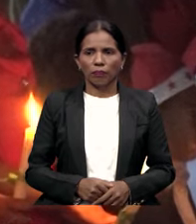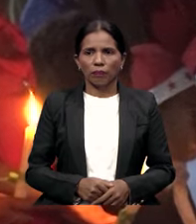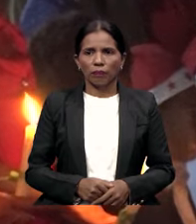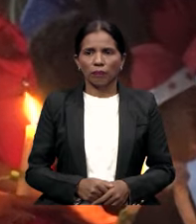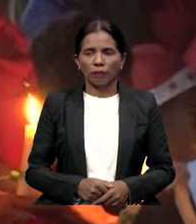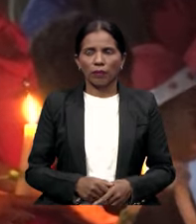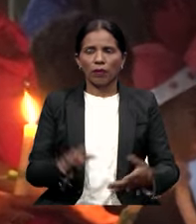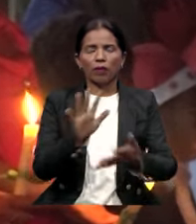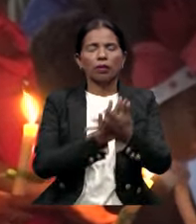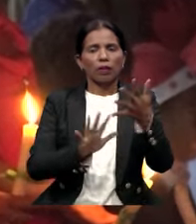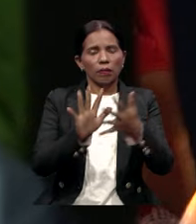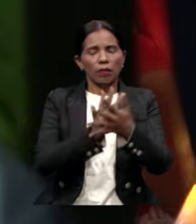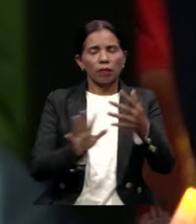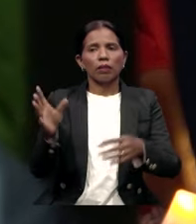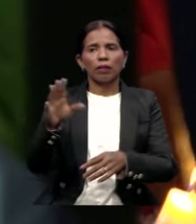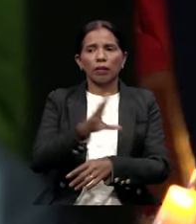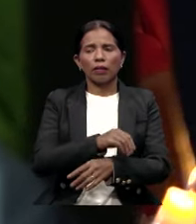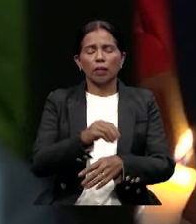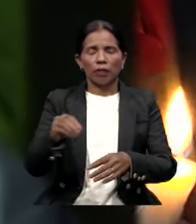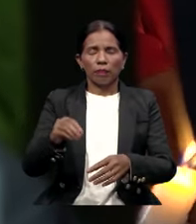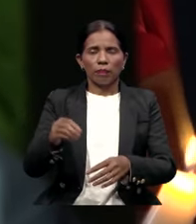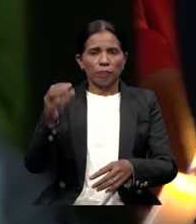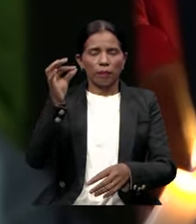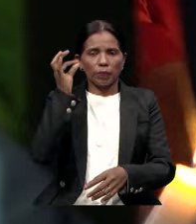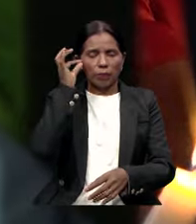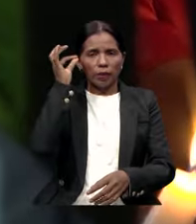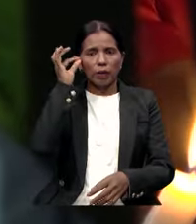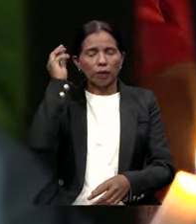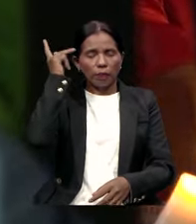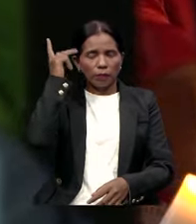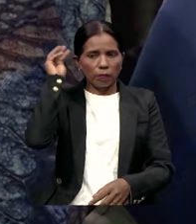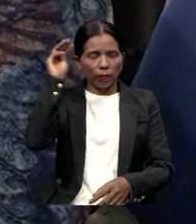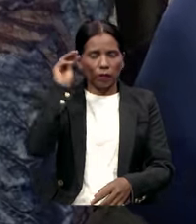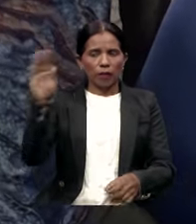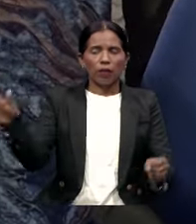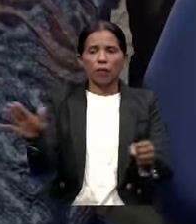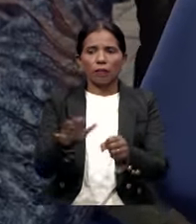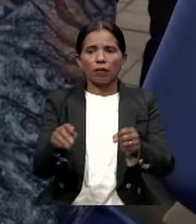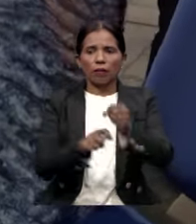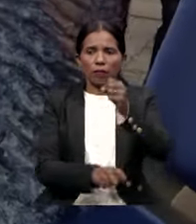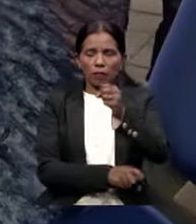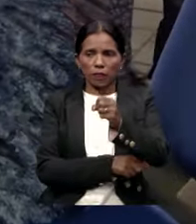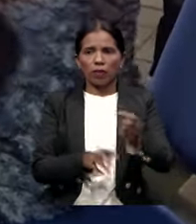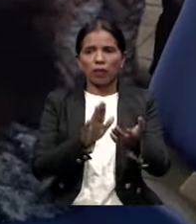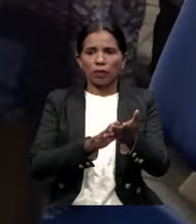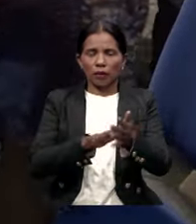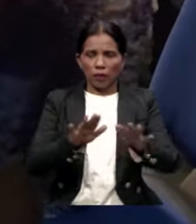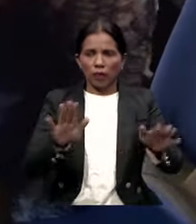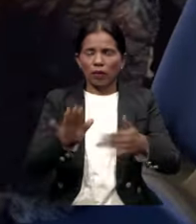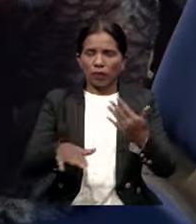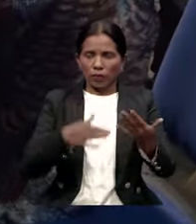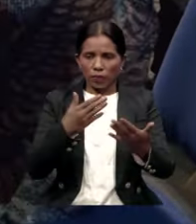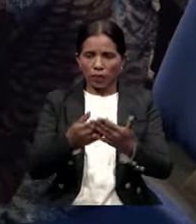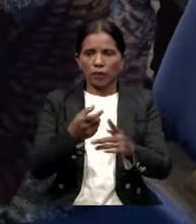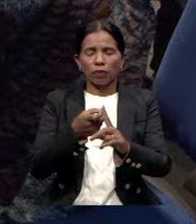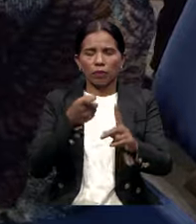E a celebração, né, primeiro-ministro Fahe Aifuan, pasta nebe completa hosasan ba escola lian balabarek sira usi